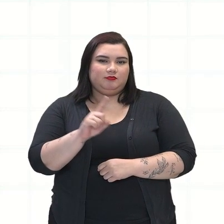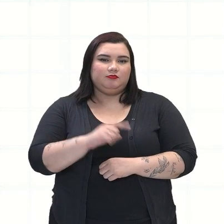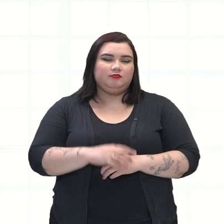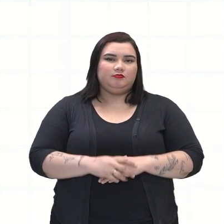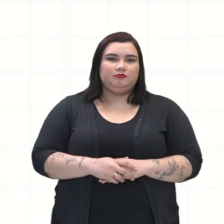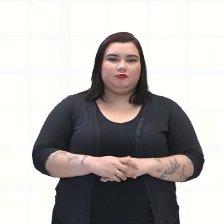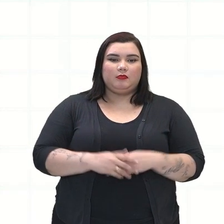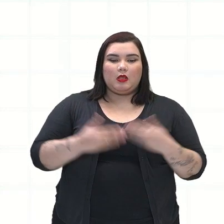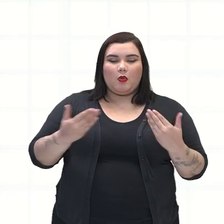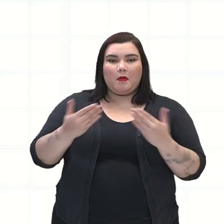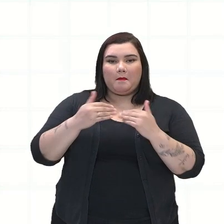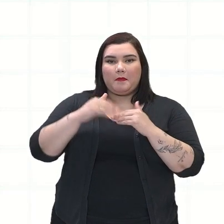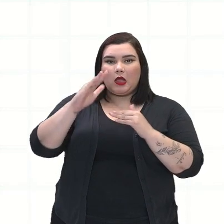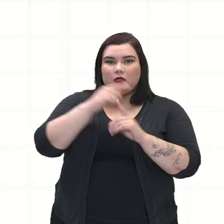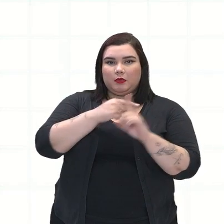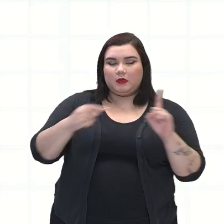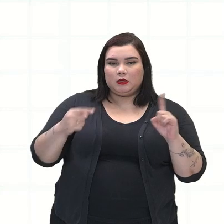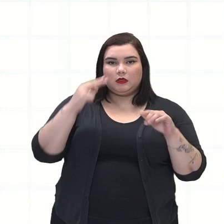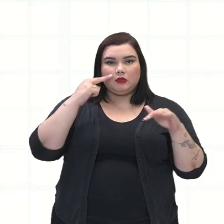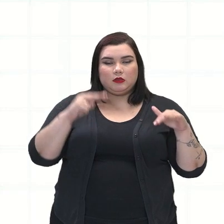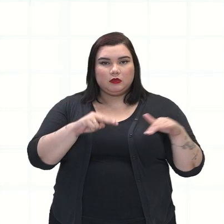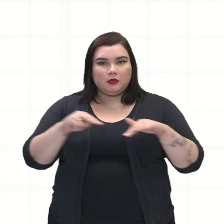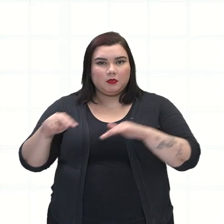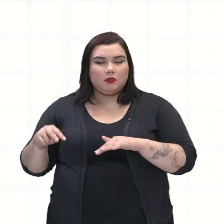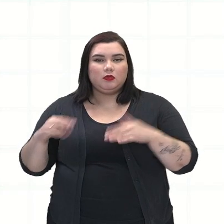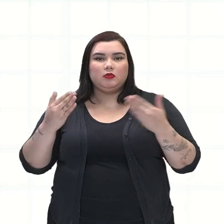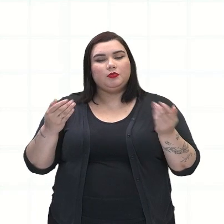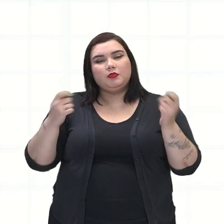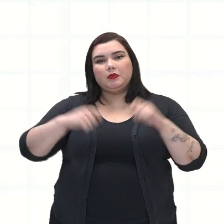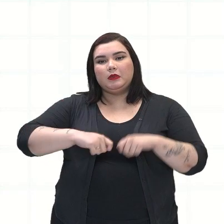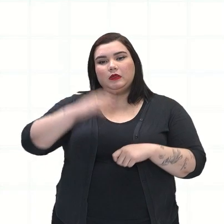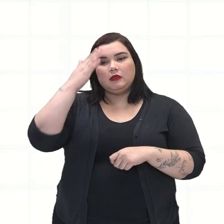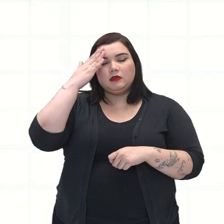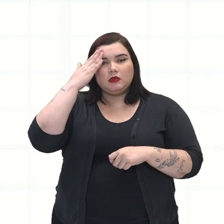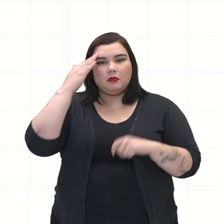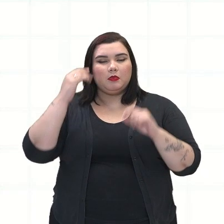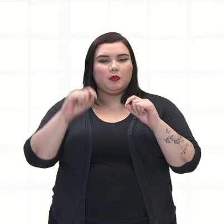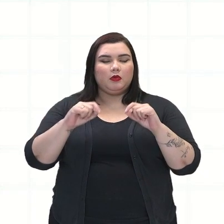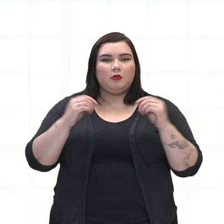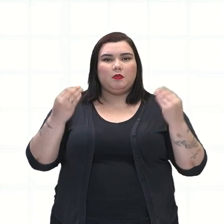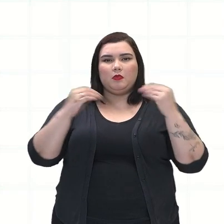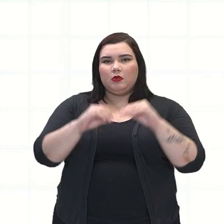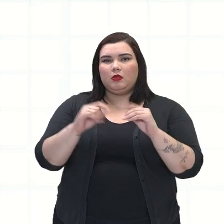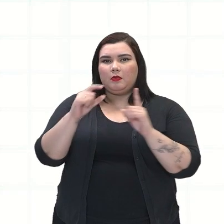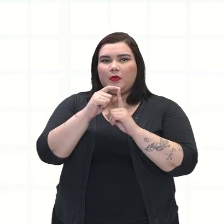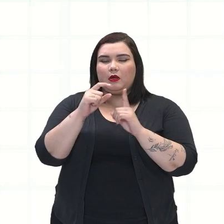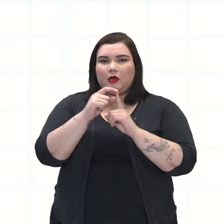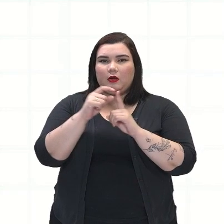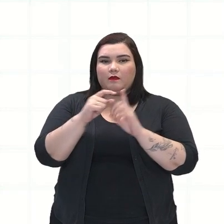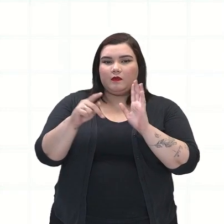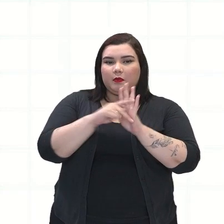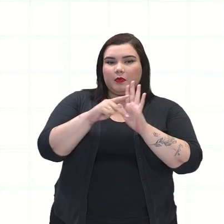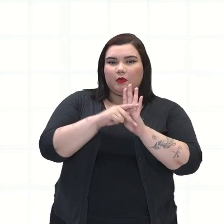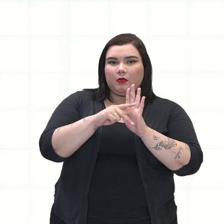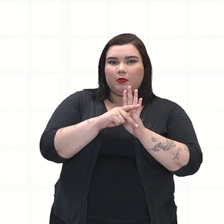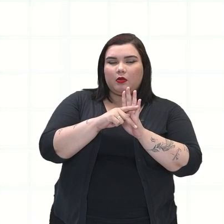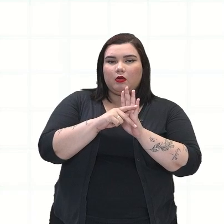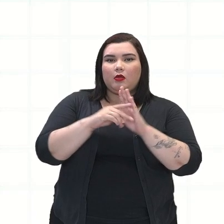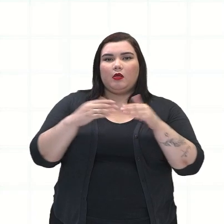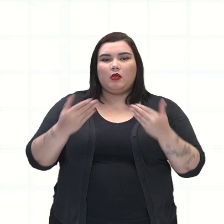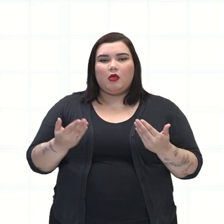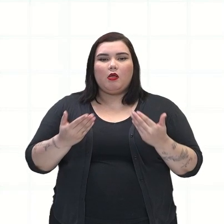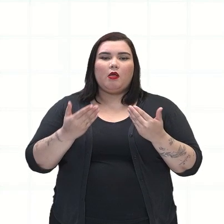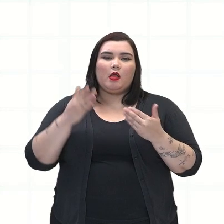da metade da semana, né, a gente pode colocar um pouco mais. Então, a gente vai dizer que ele, de vez em quando,